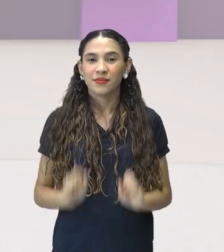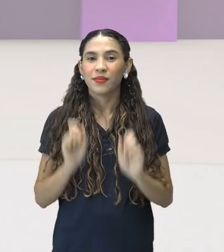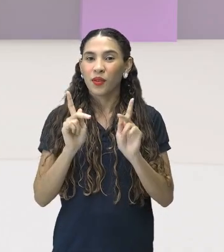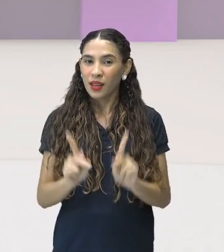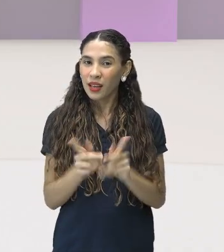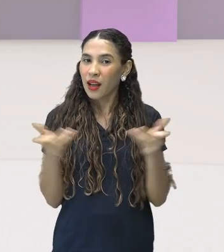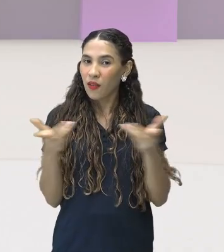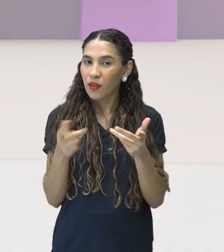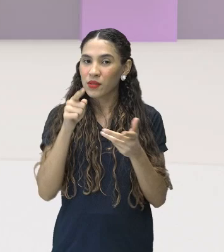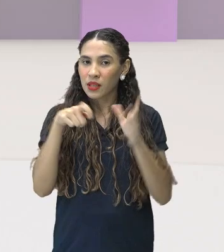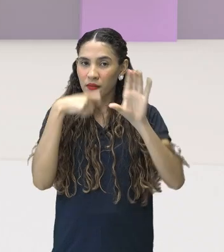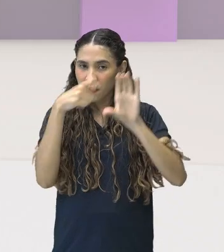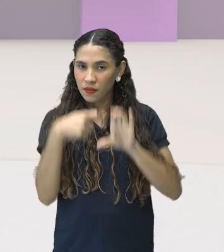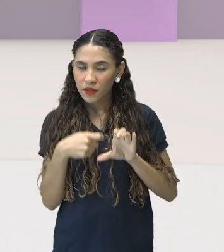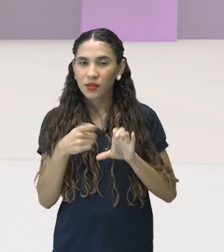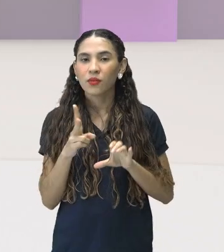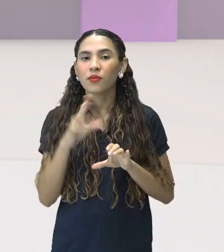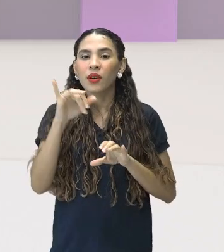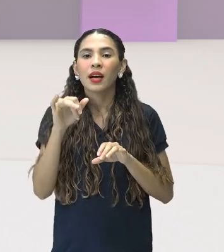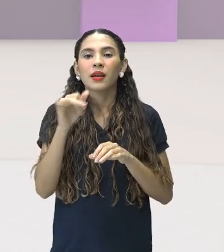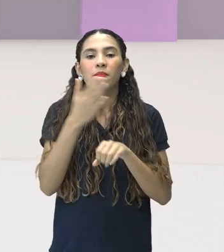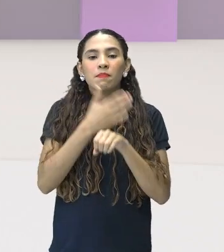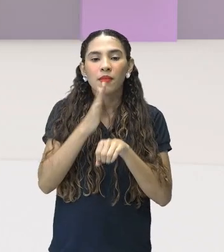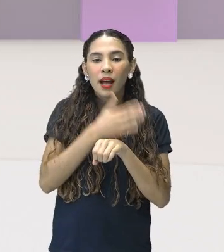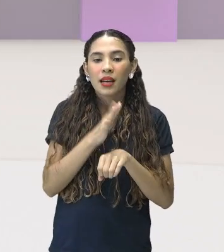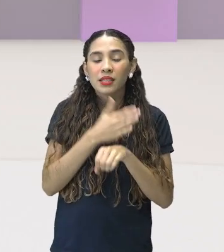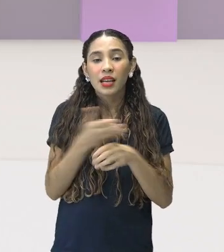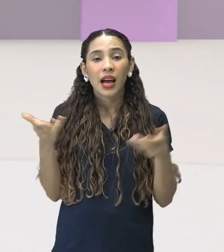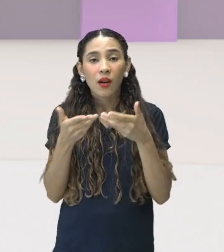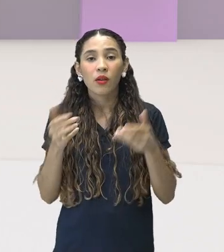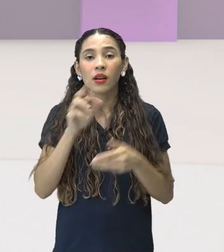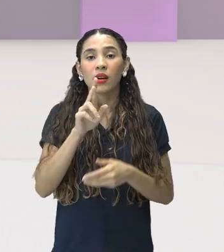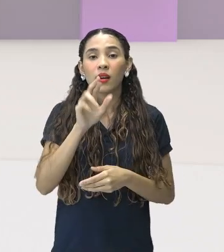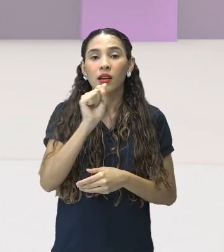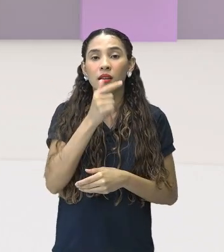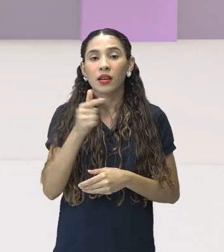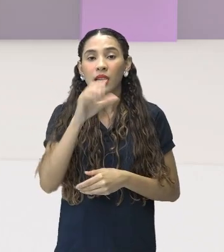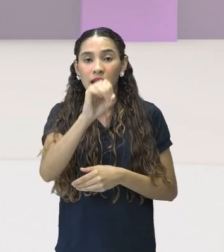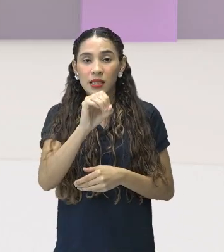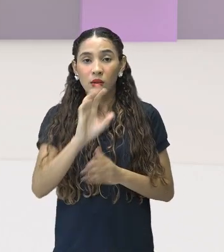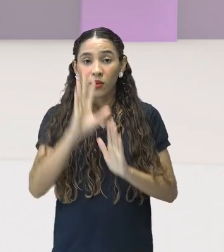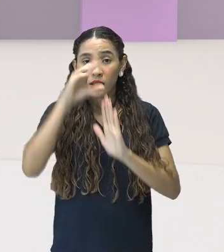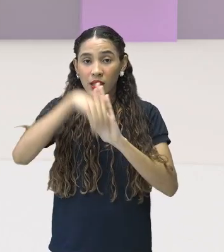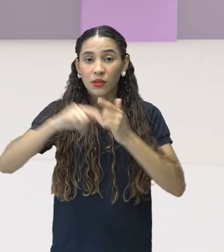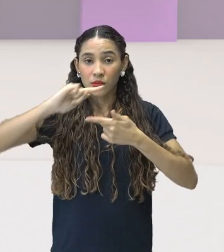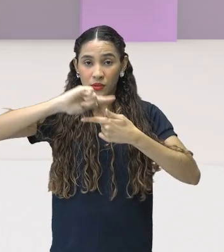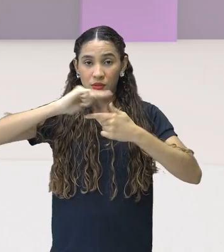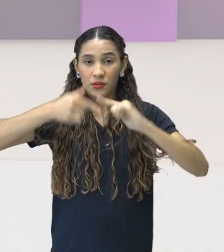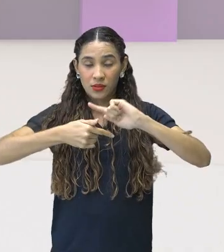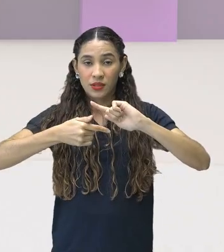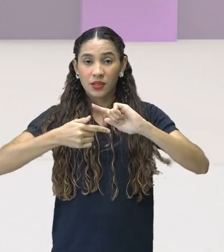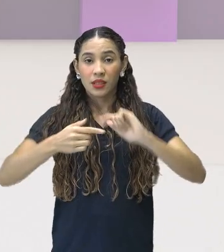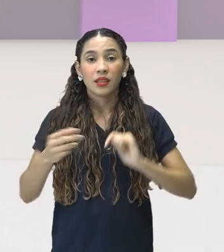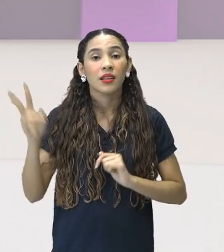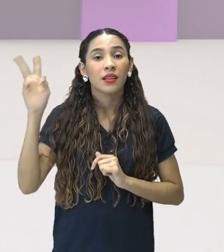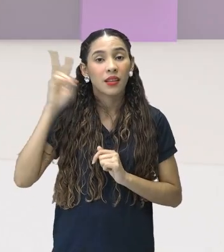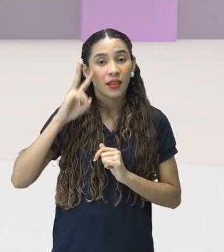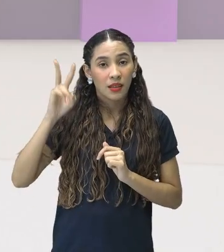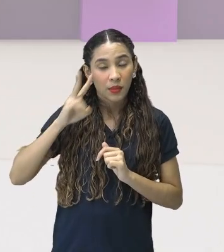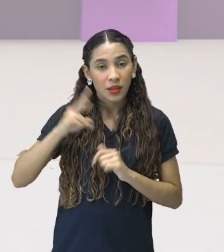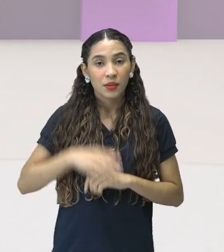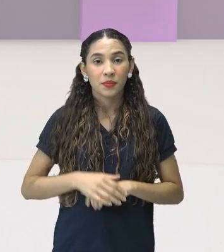Ok, agora vocês viram que a gente vai aplicar um pouco de razão dentro da nossa geometria. Lembrando aí